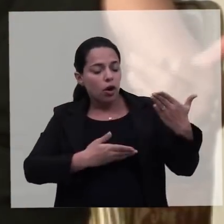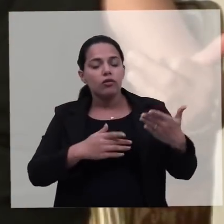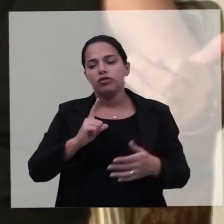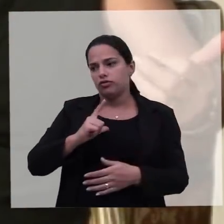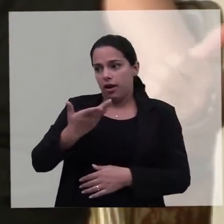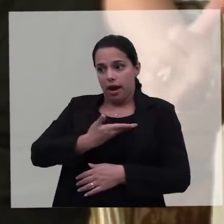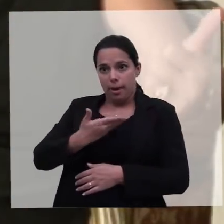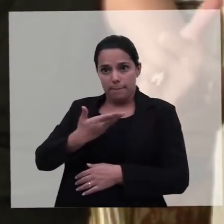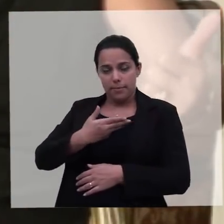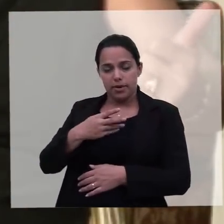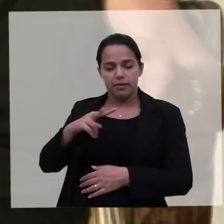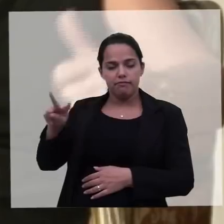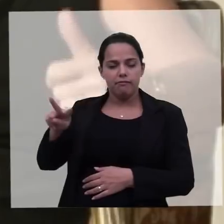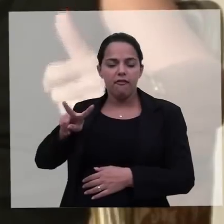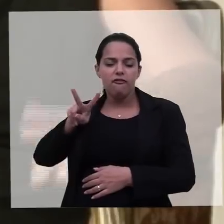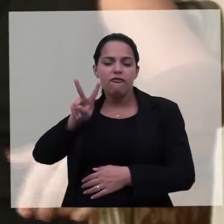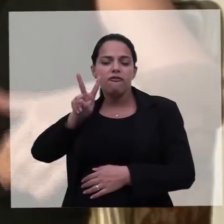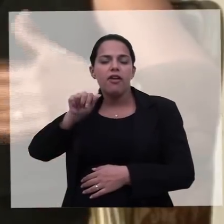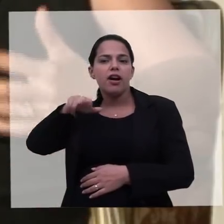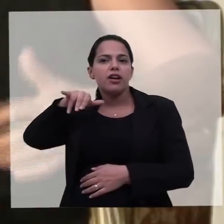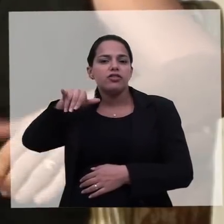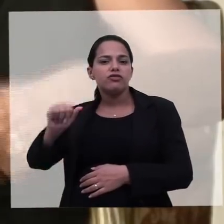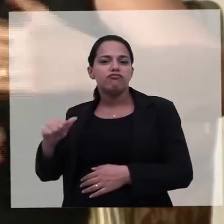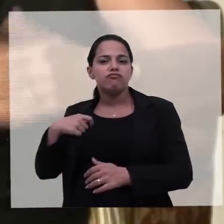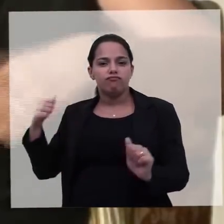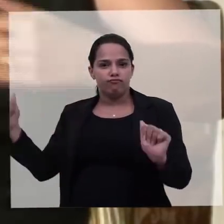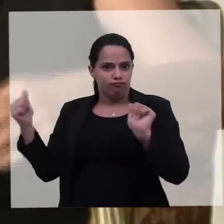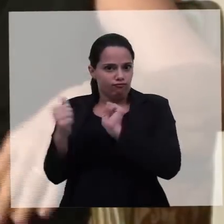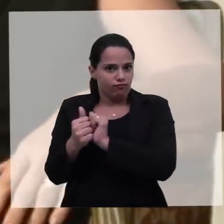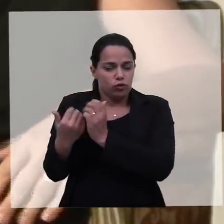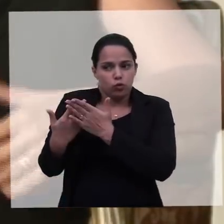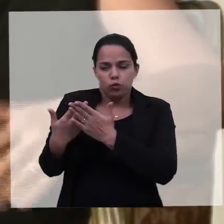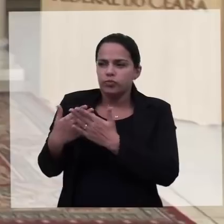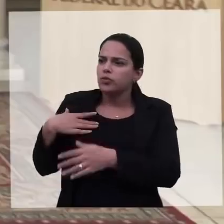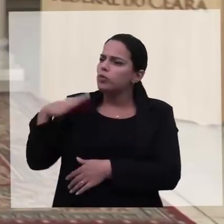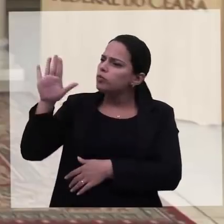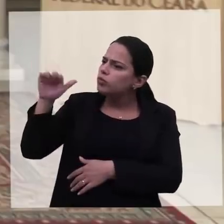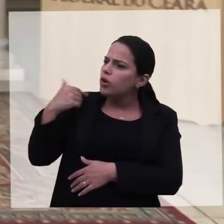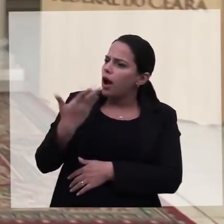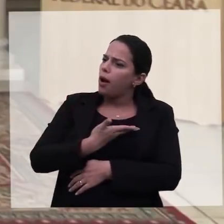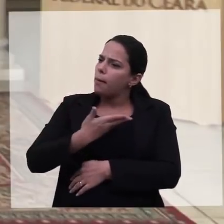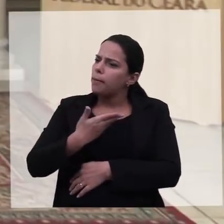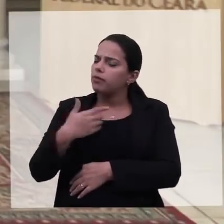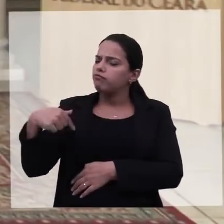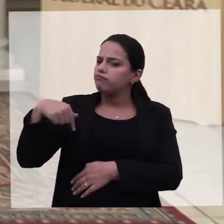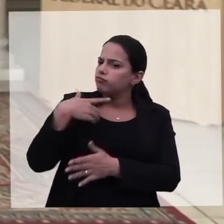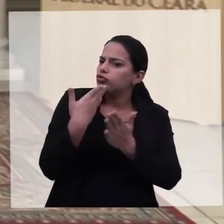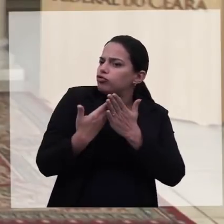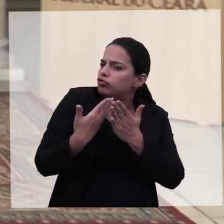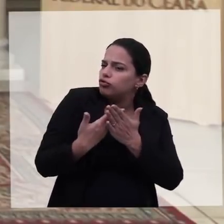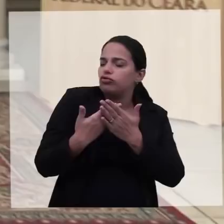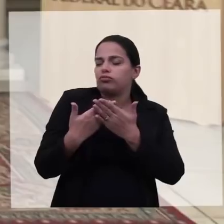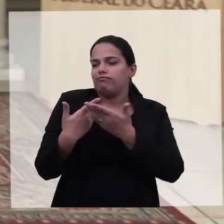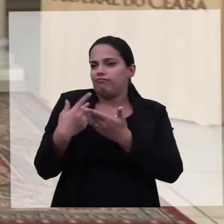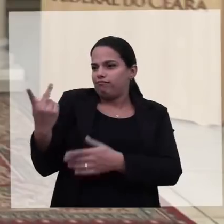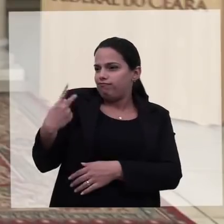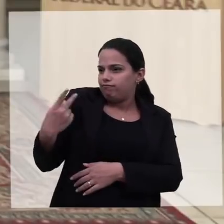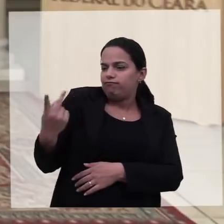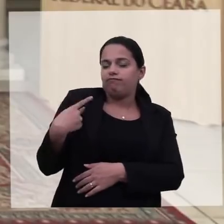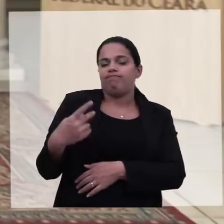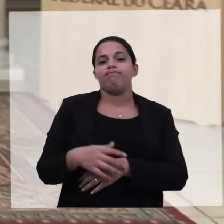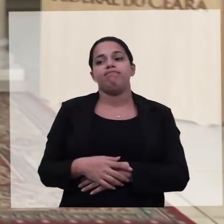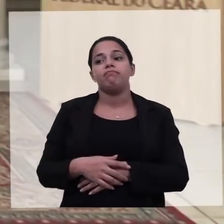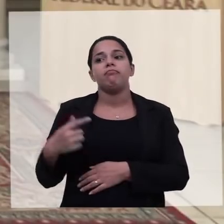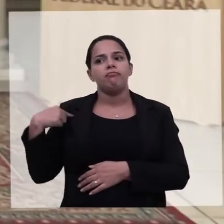outra colega de turma, Vânia, que a gente estudava juntos. Eu disse: Vânia, vamos fazer isso? Vamos. Aí a